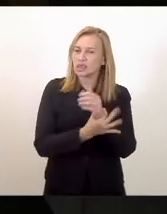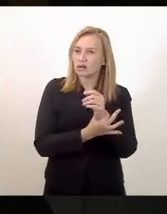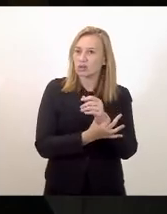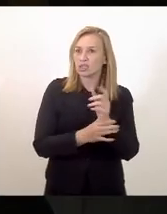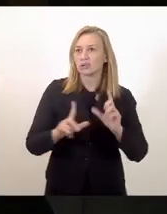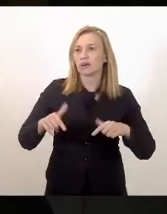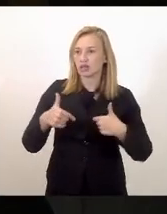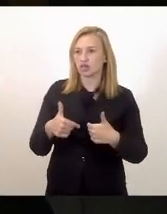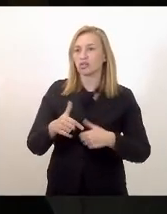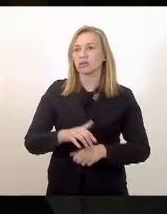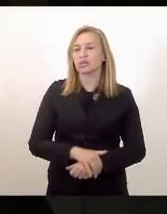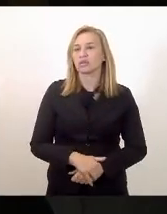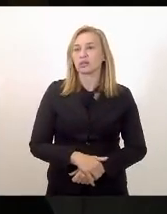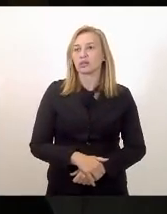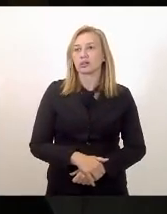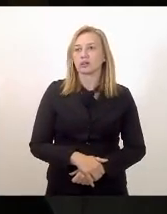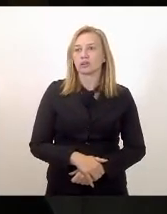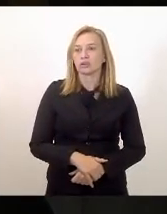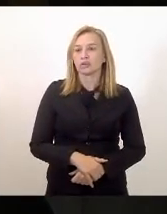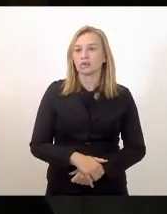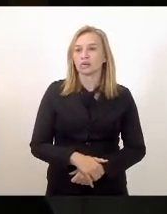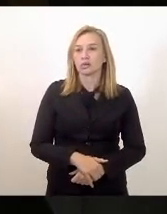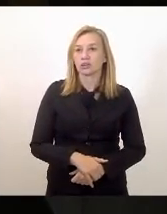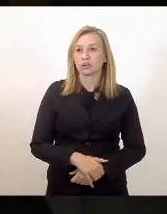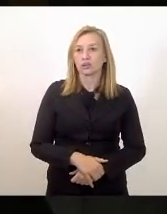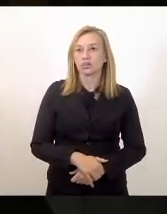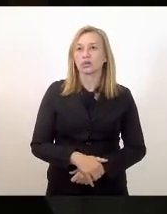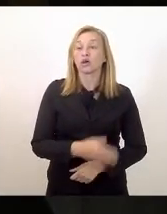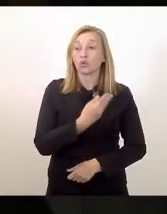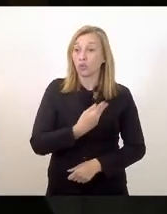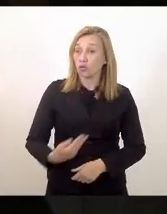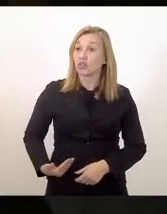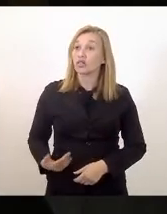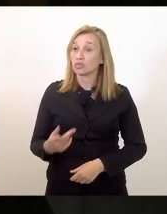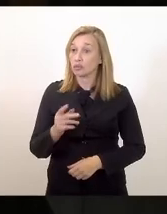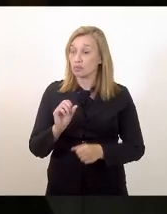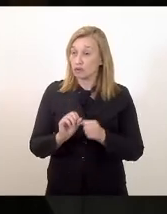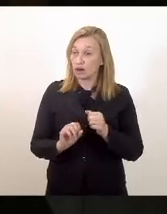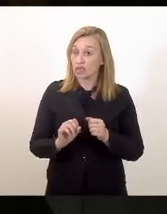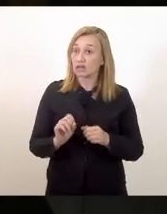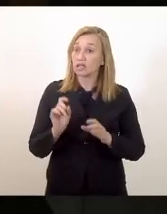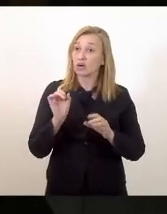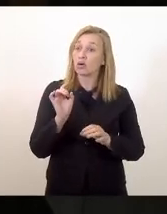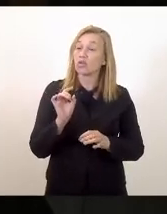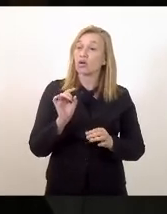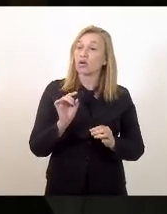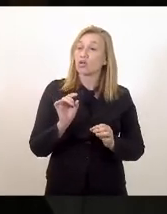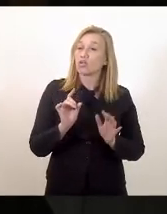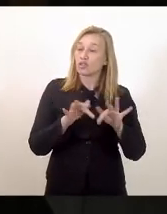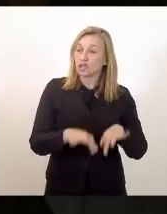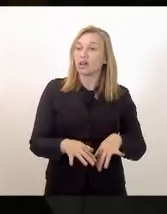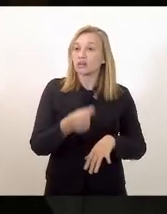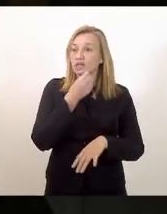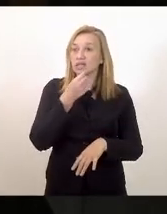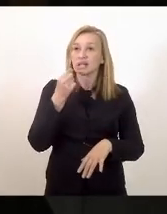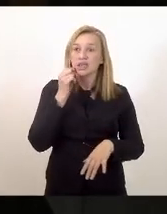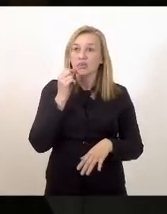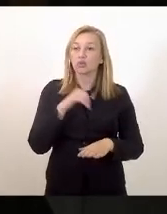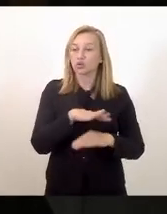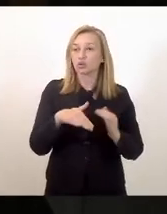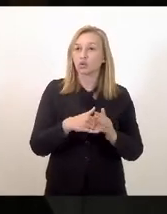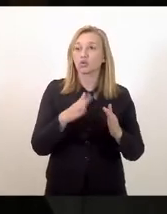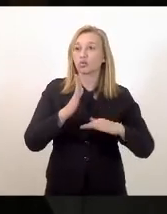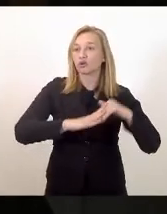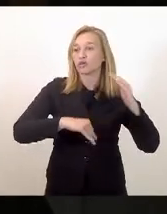funcionar. Pelas estimativas que o governo faz, inclusive, até o final de setembro, todos os profissionais de educação,